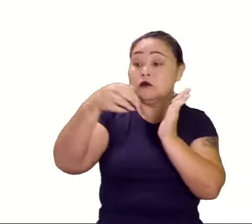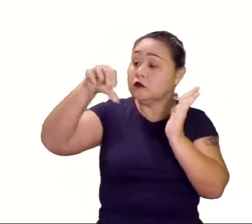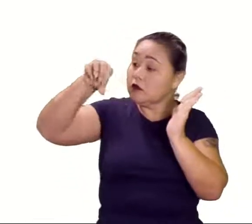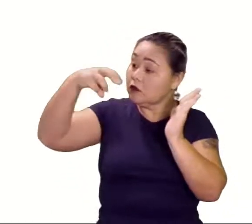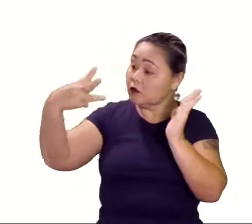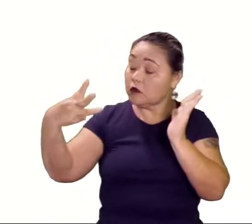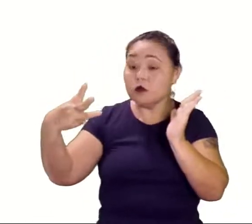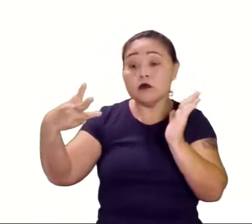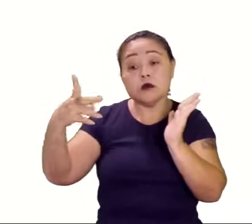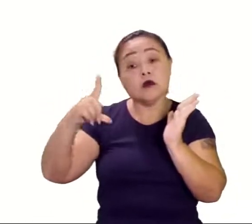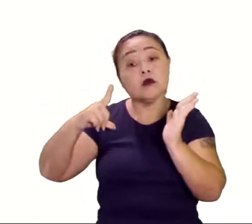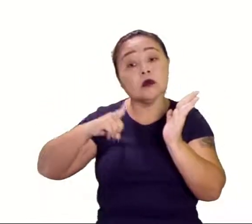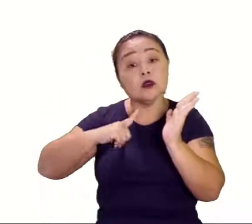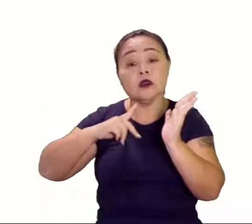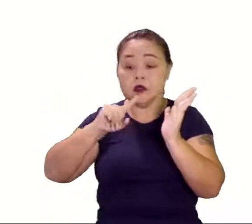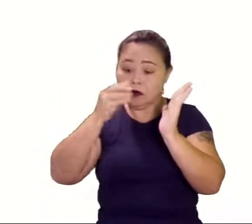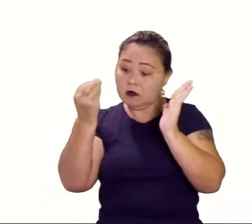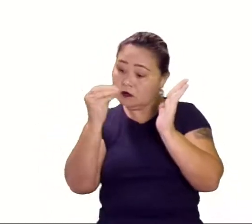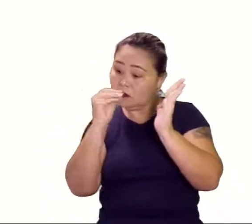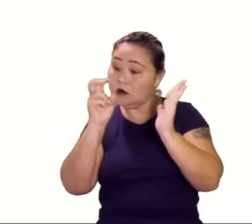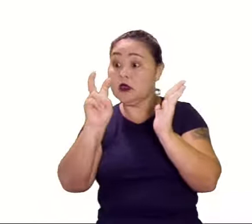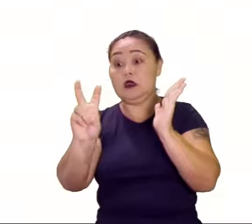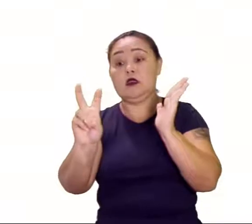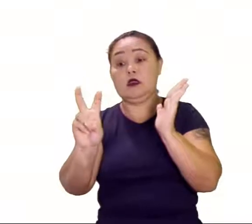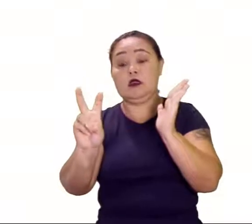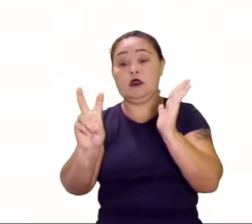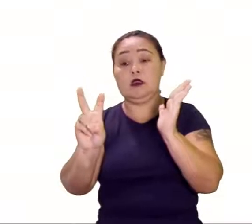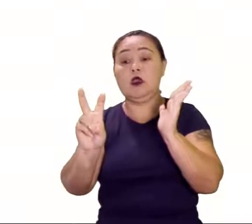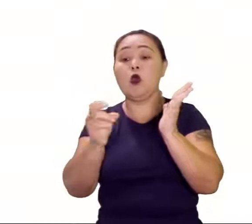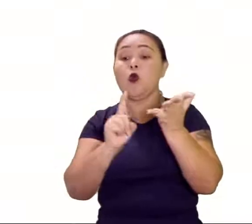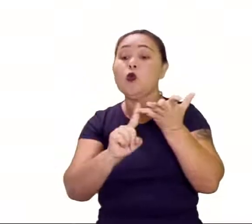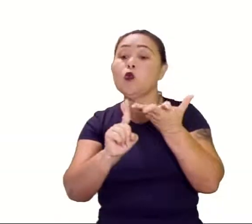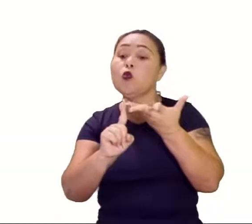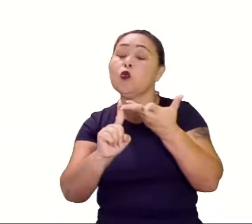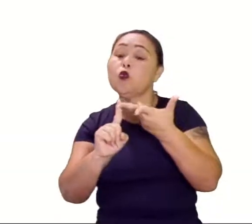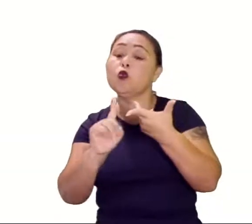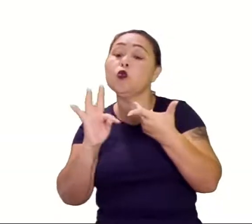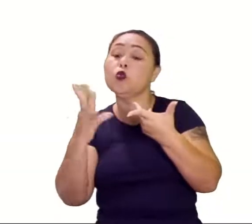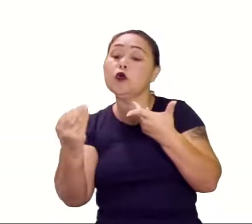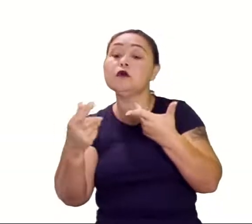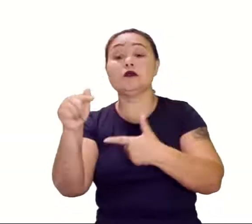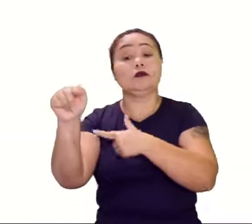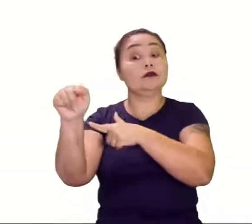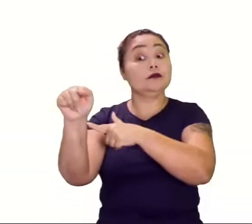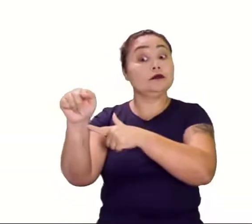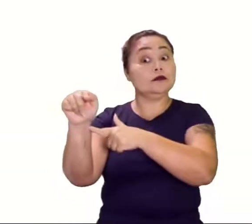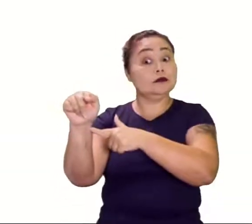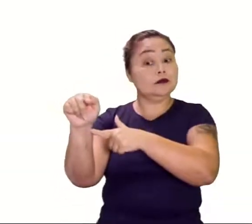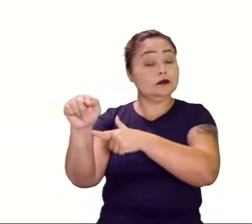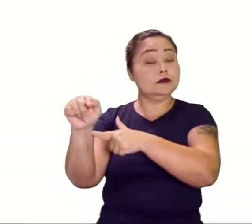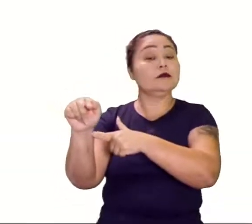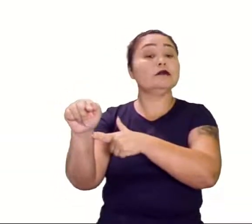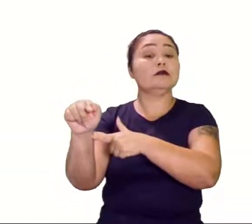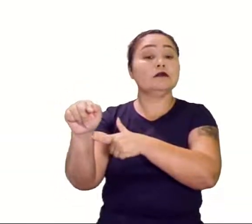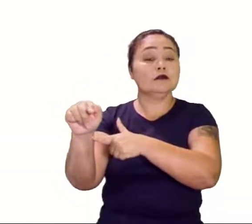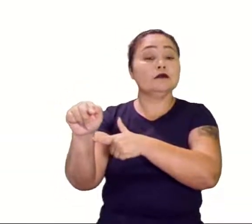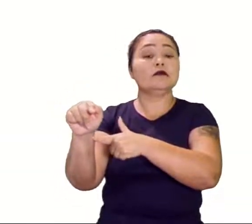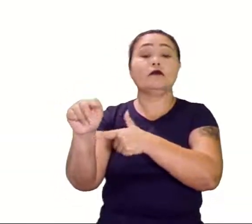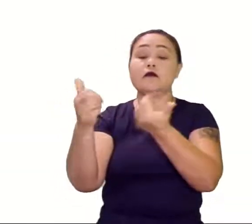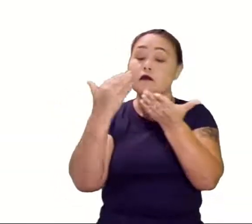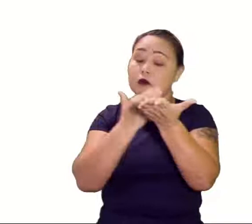93, mas eu quero interpolar 5 Só meios. 5. Então vão ser quantos termos no total? 7. Beleza. Começou